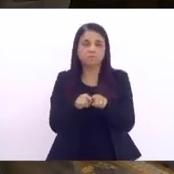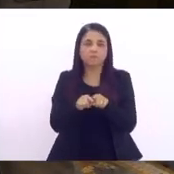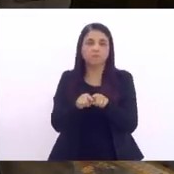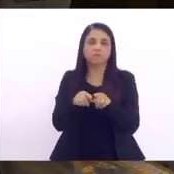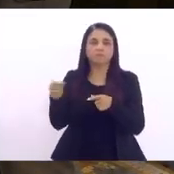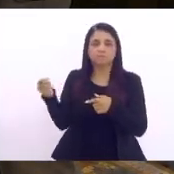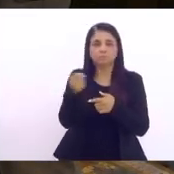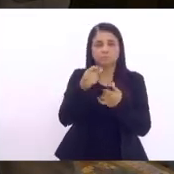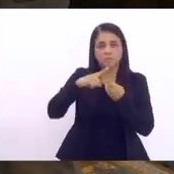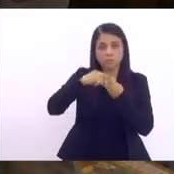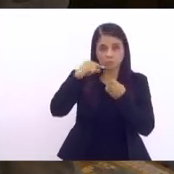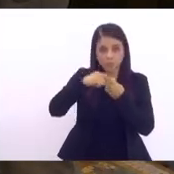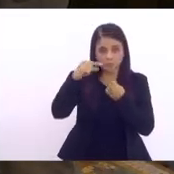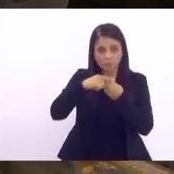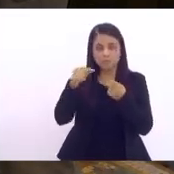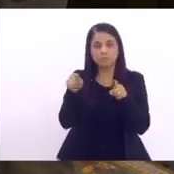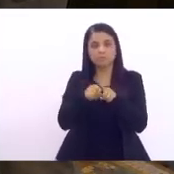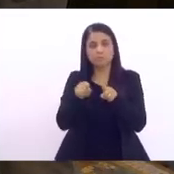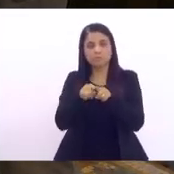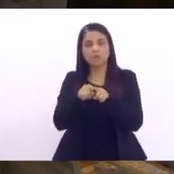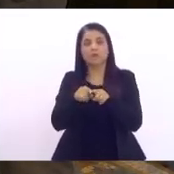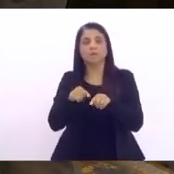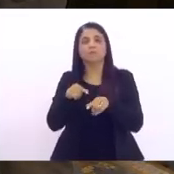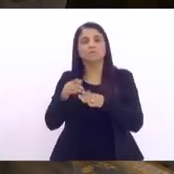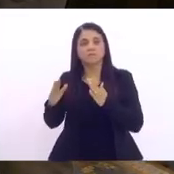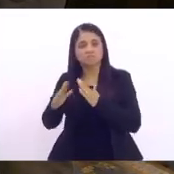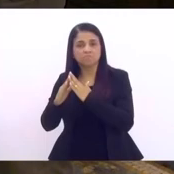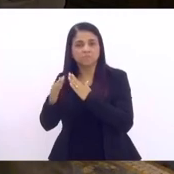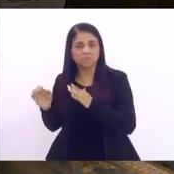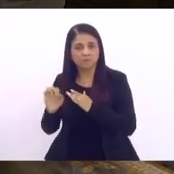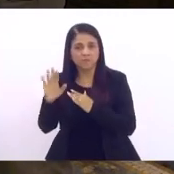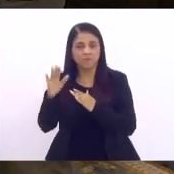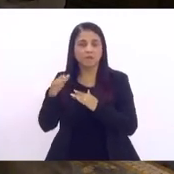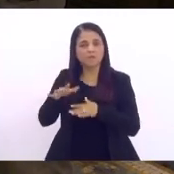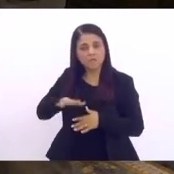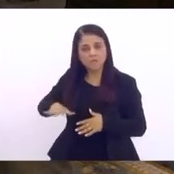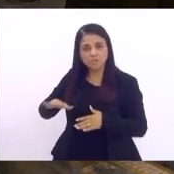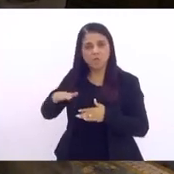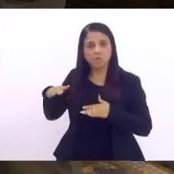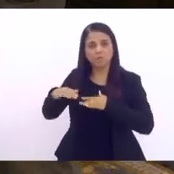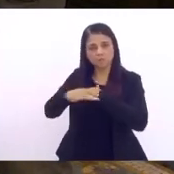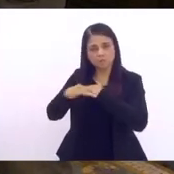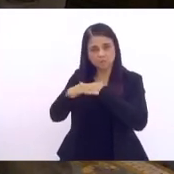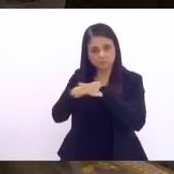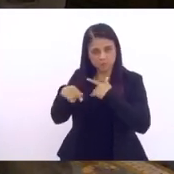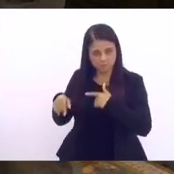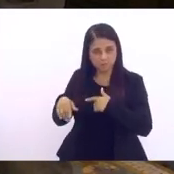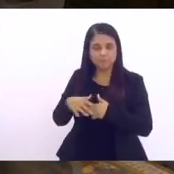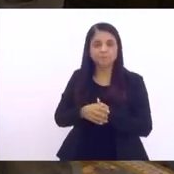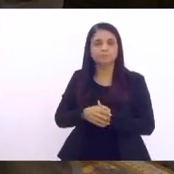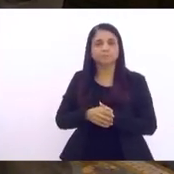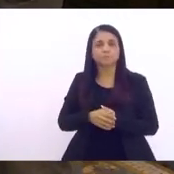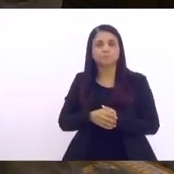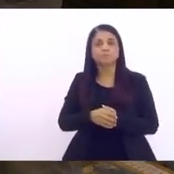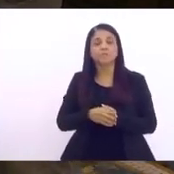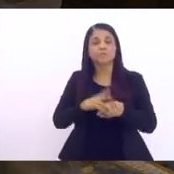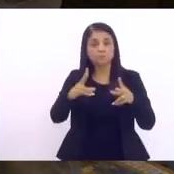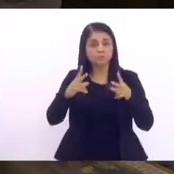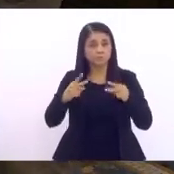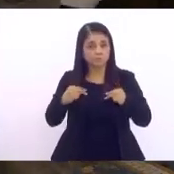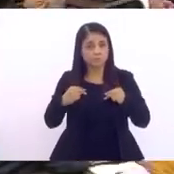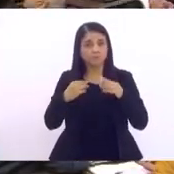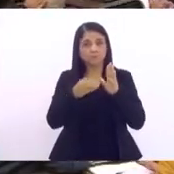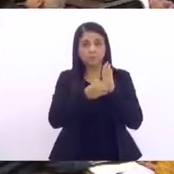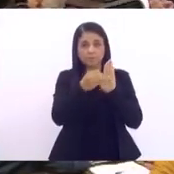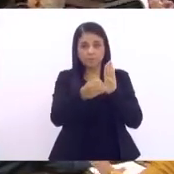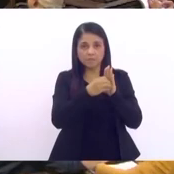nossas favelas e nossas regiões urbanas. Então, presidente, no mérito, o parecer da comissão é favorável.